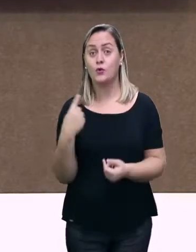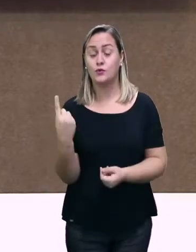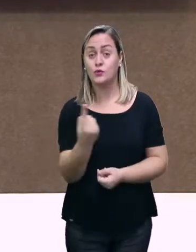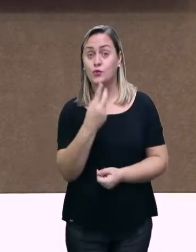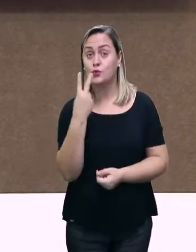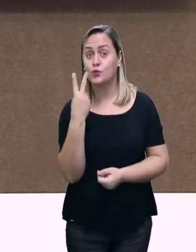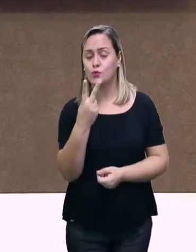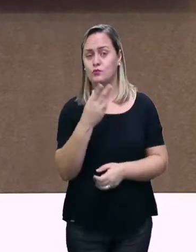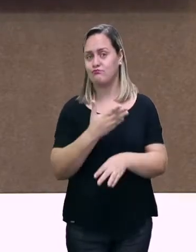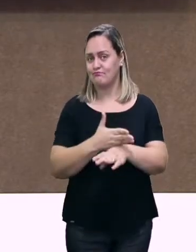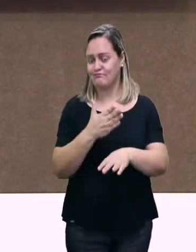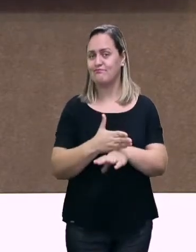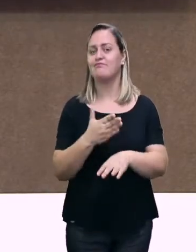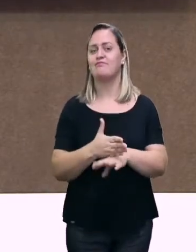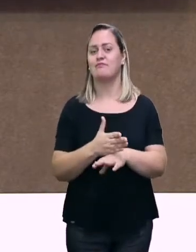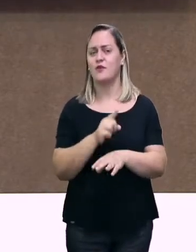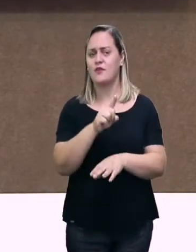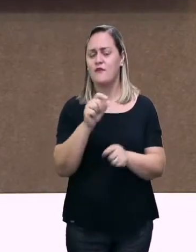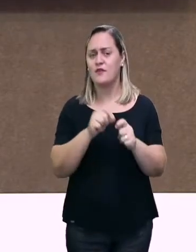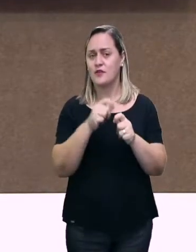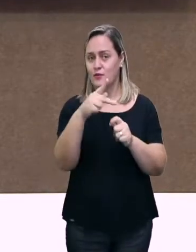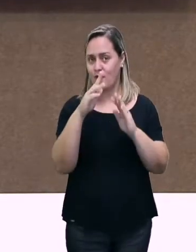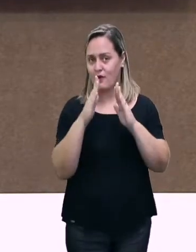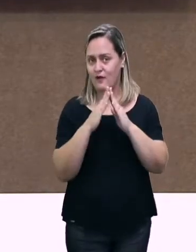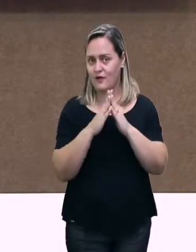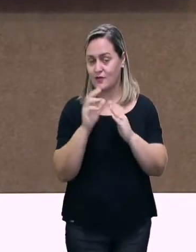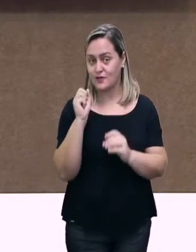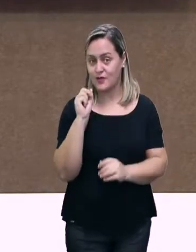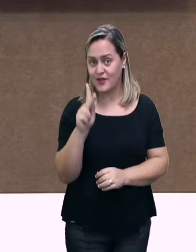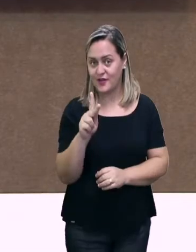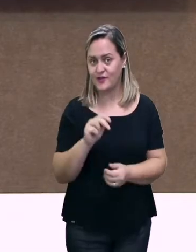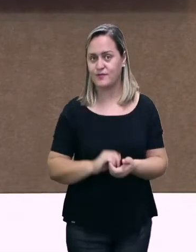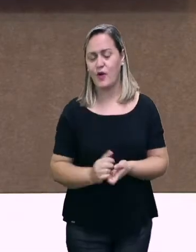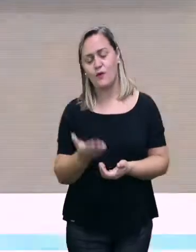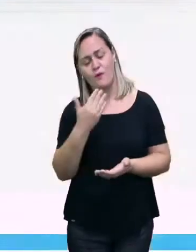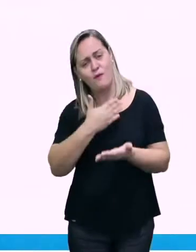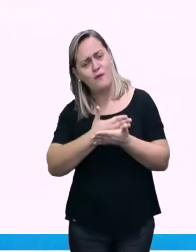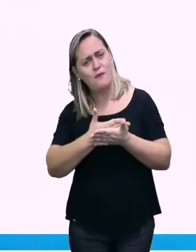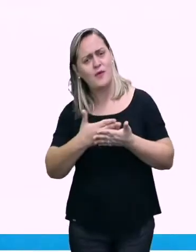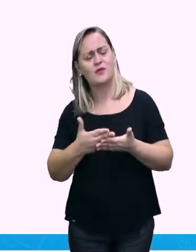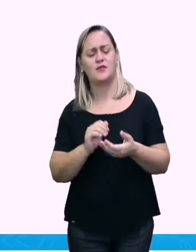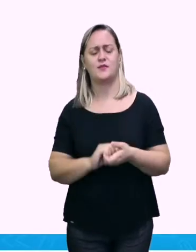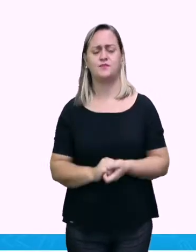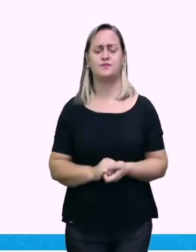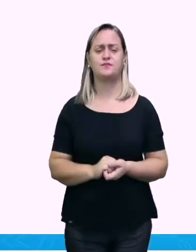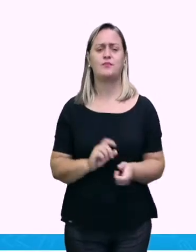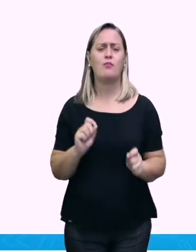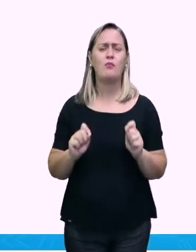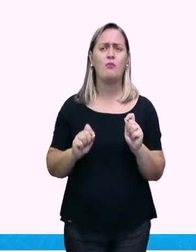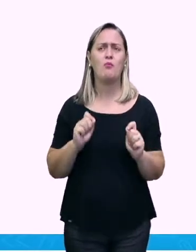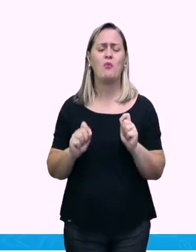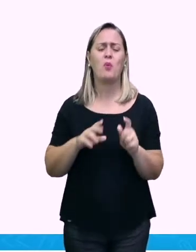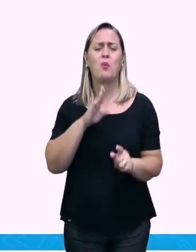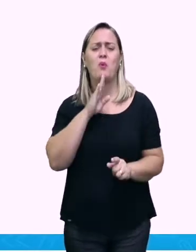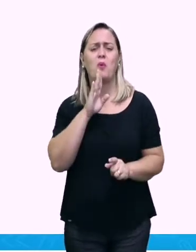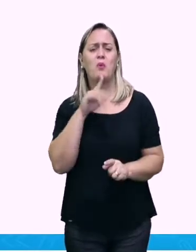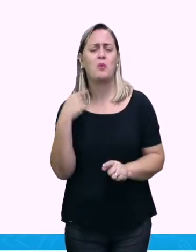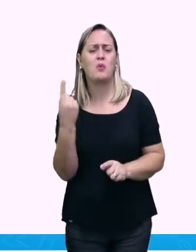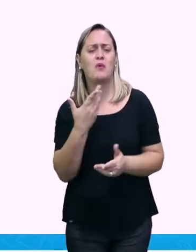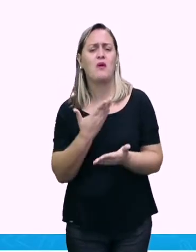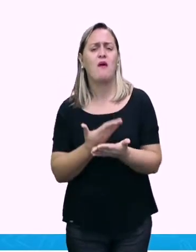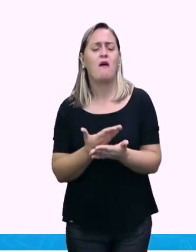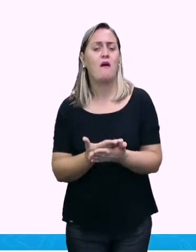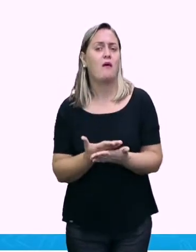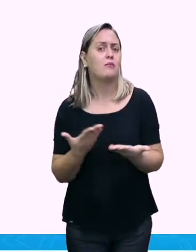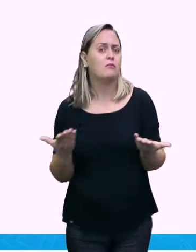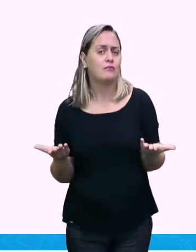legais para você fazer aí na sua casa, tá bom? Então vamos dar início. O objeto de conhecimento da nossa aula de